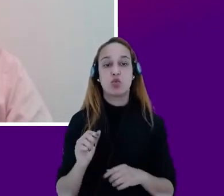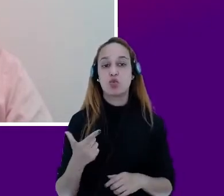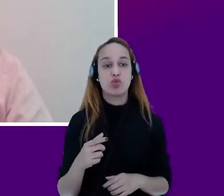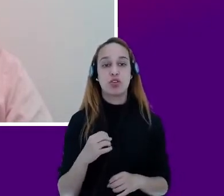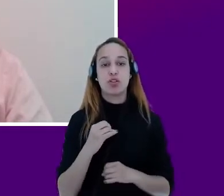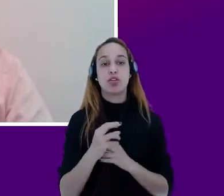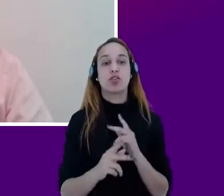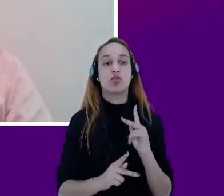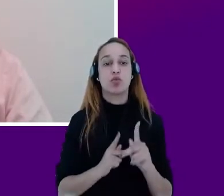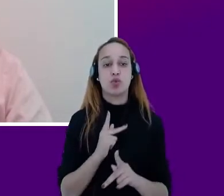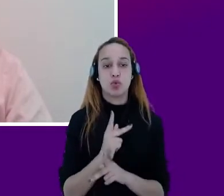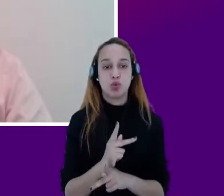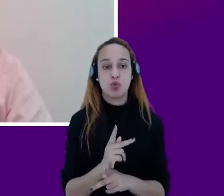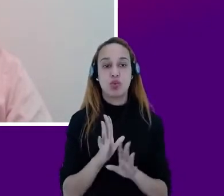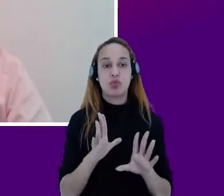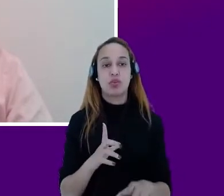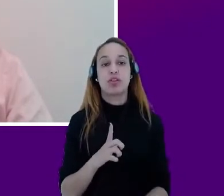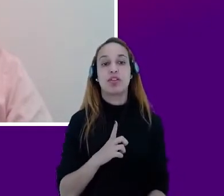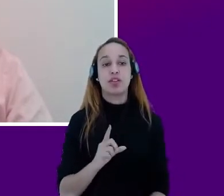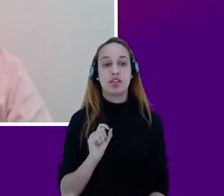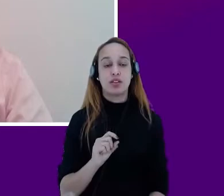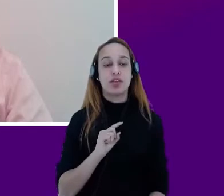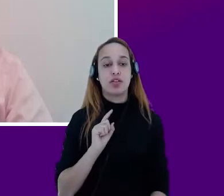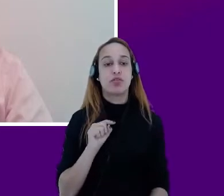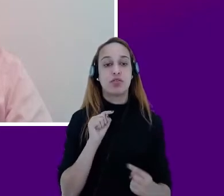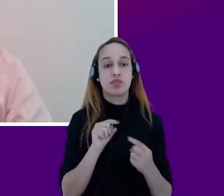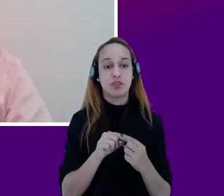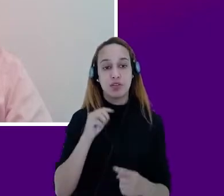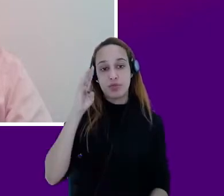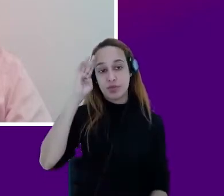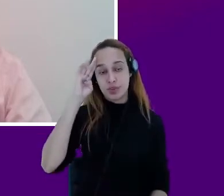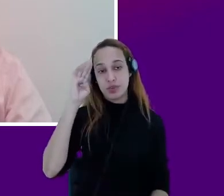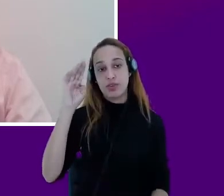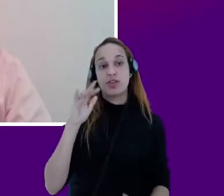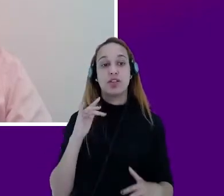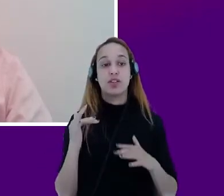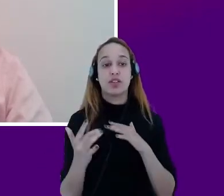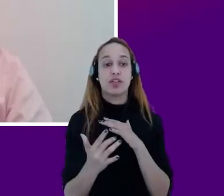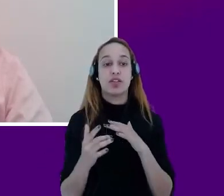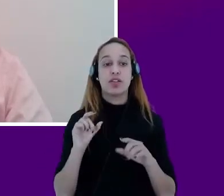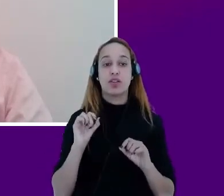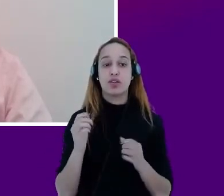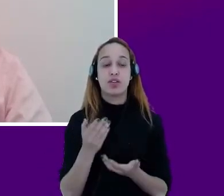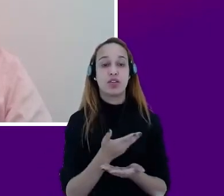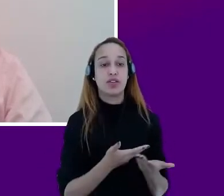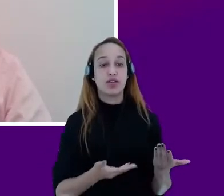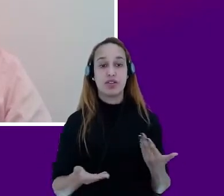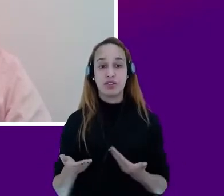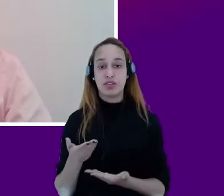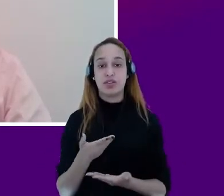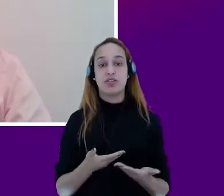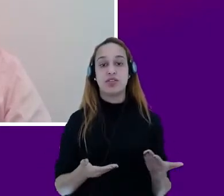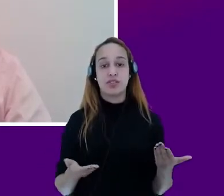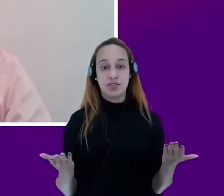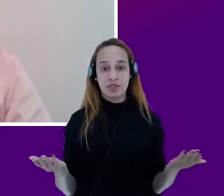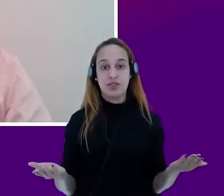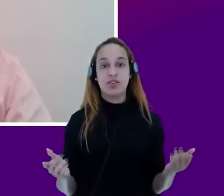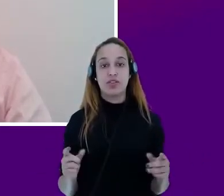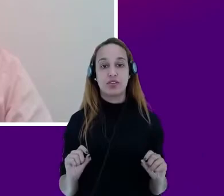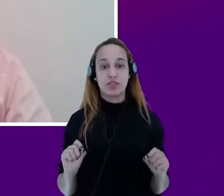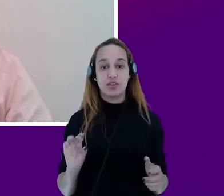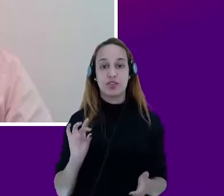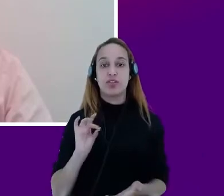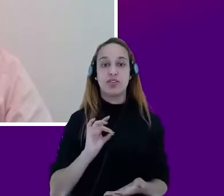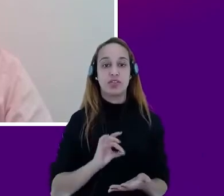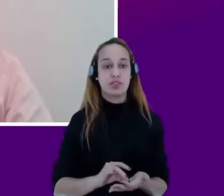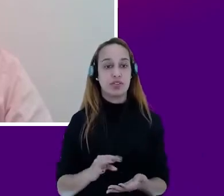gente continua tendo o objetivo principal dessas redes sociais, que é a interação, que é, na verdade,